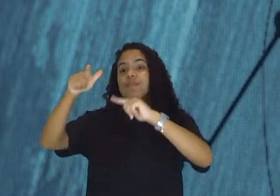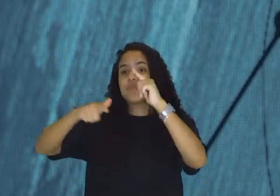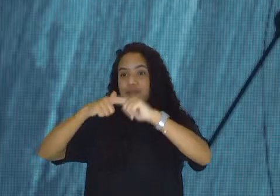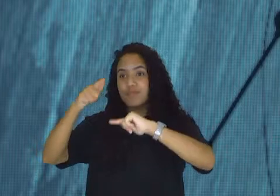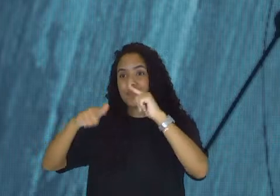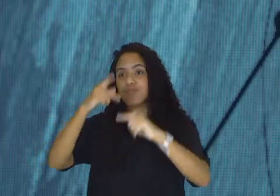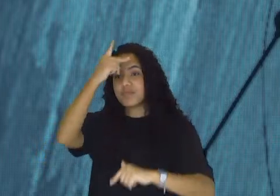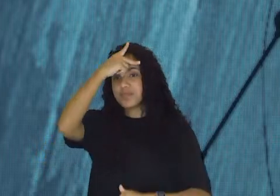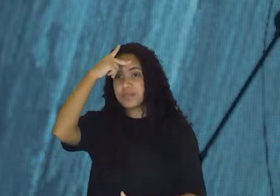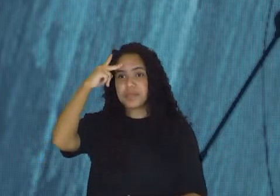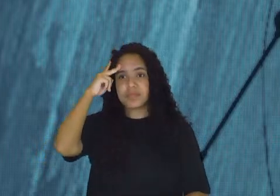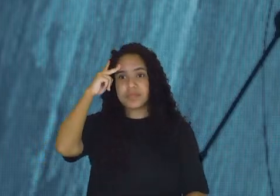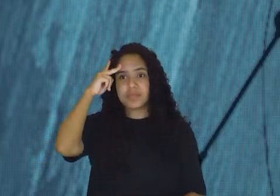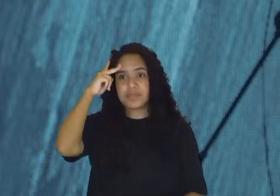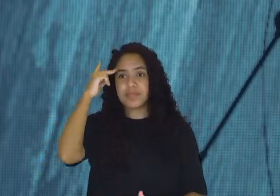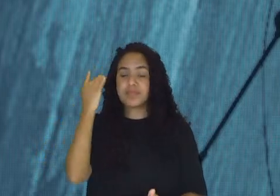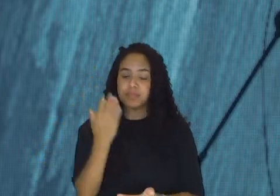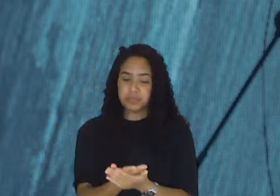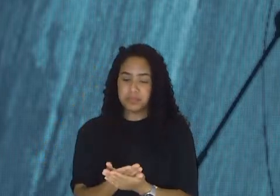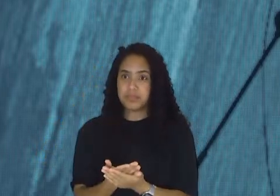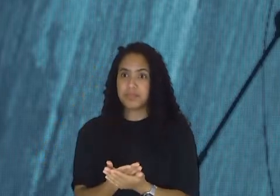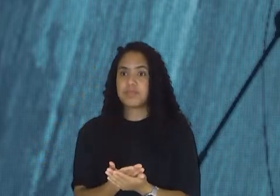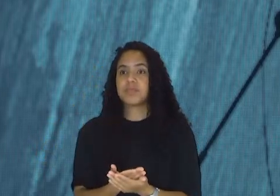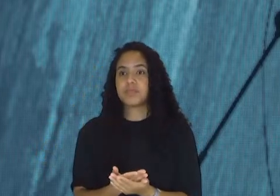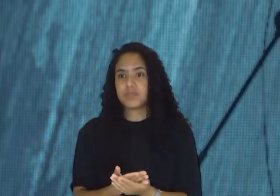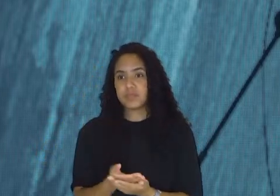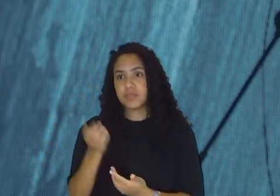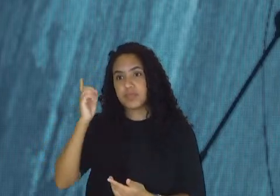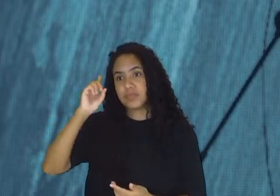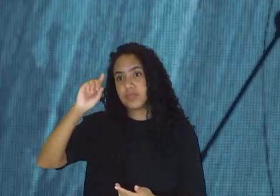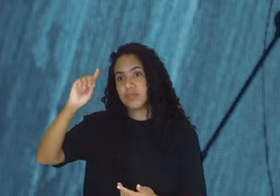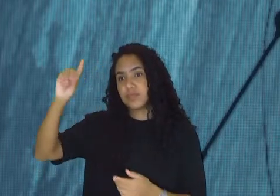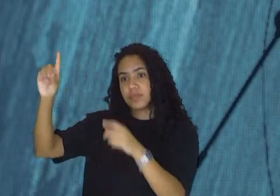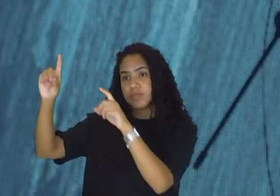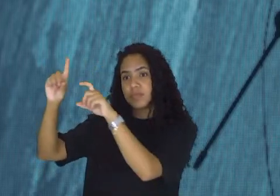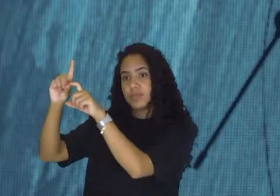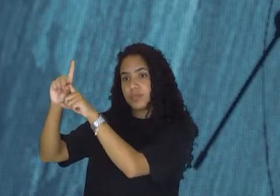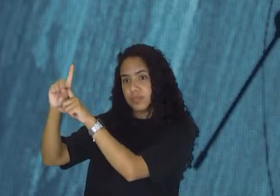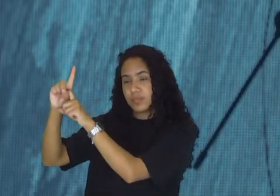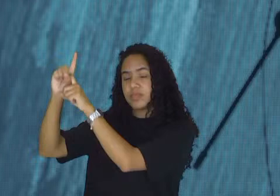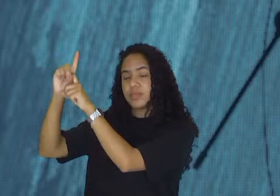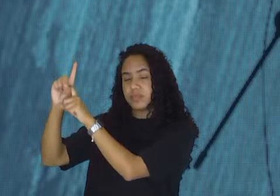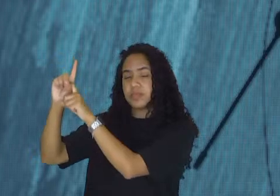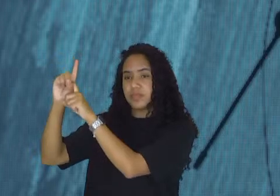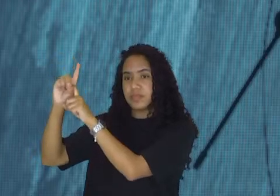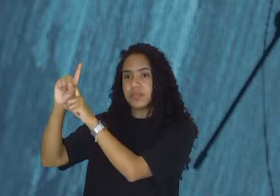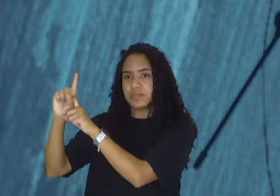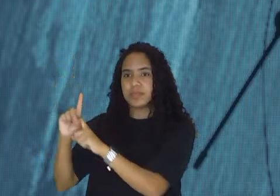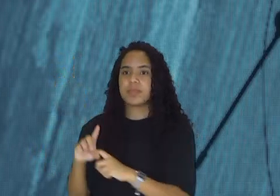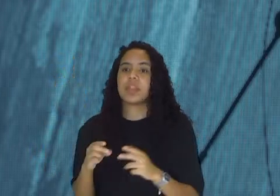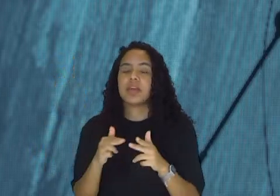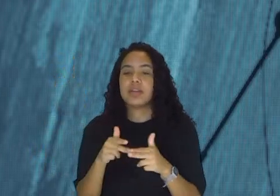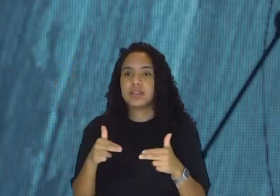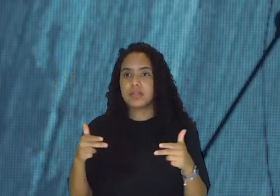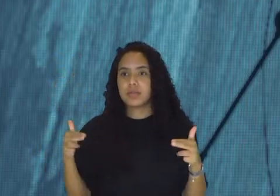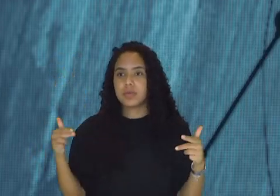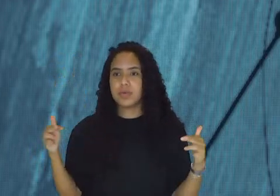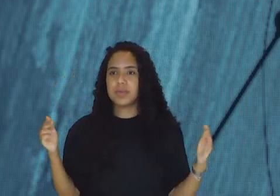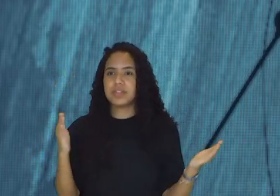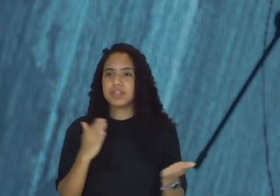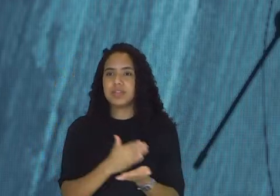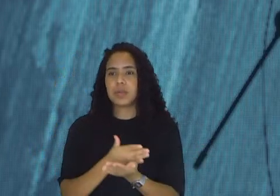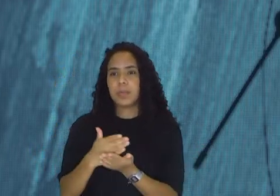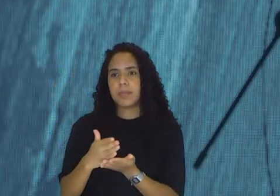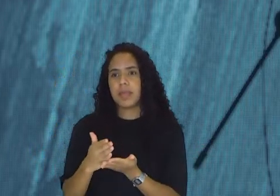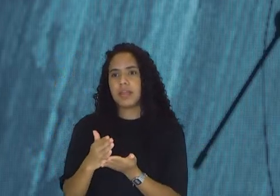Muita coisa se destrava, acontece quando a gente sai da fase de desconfiança para confiança.